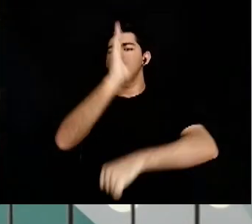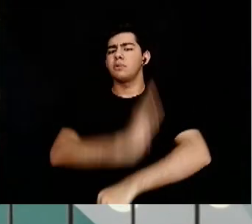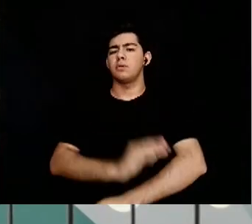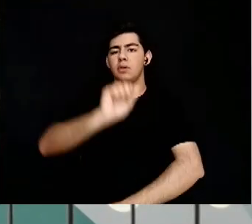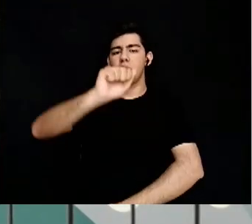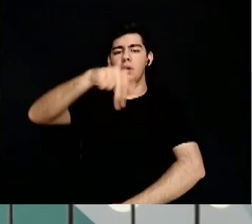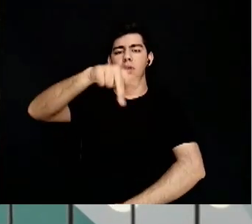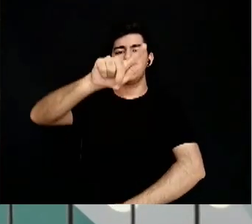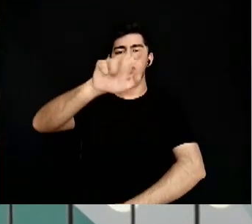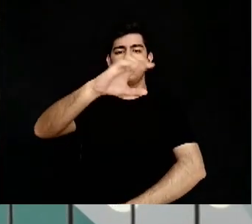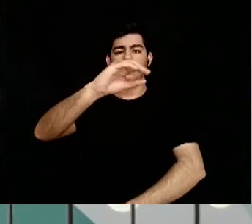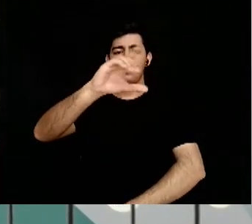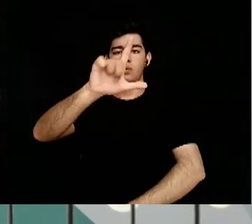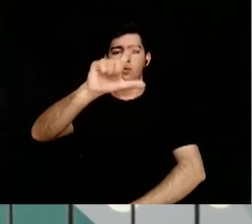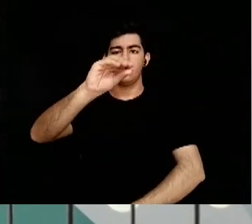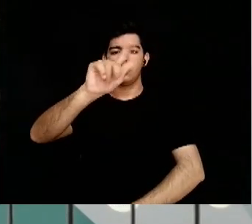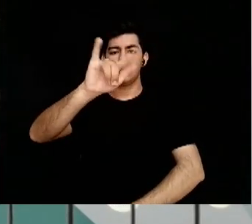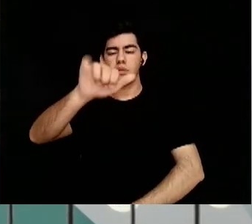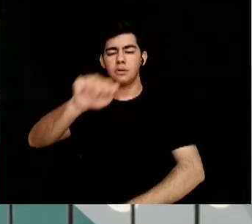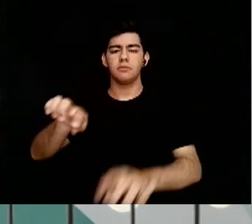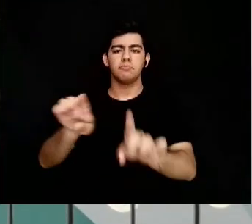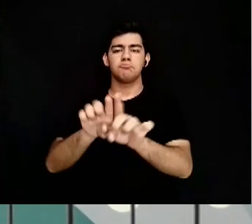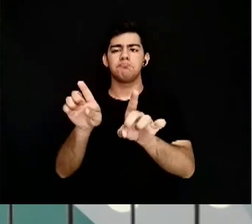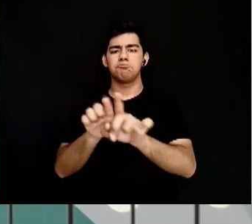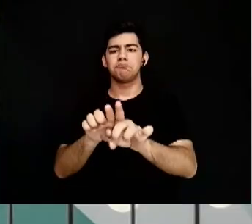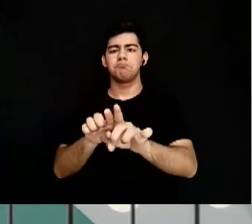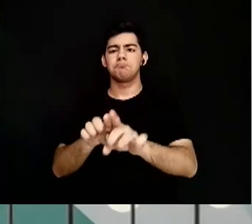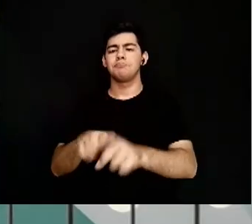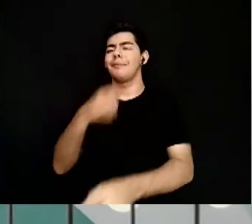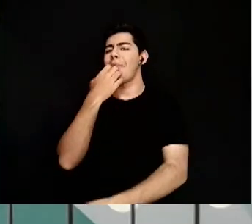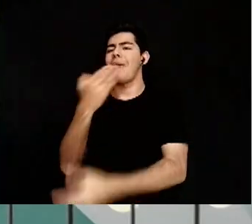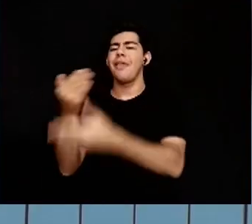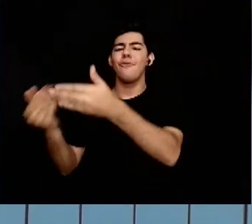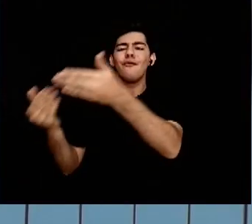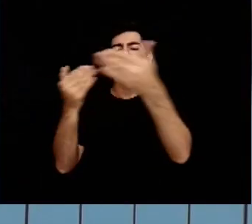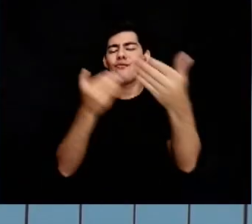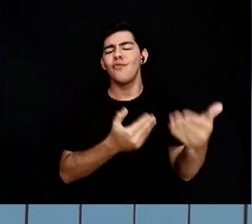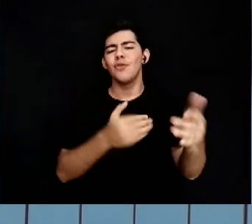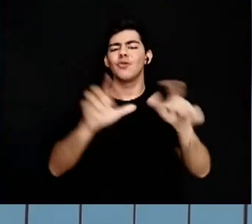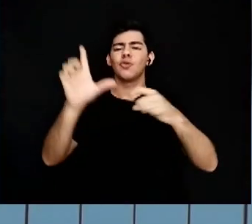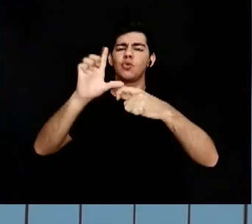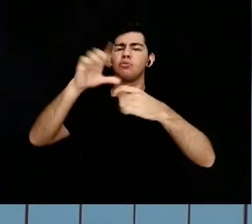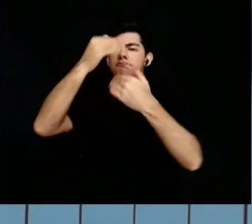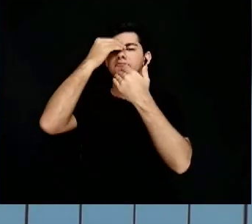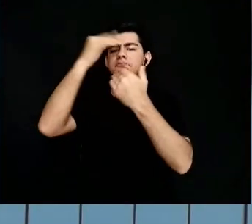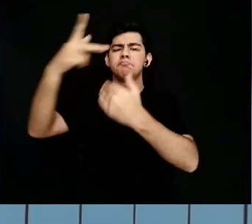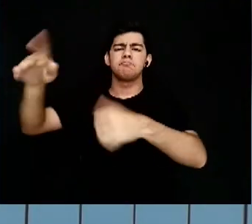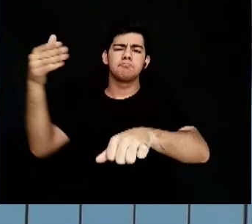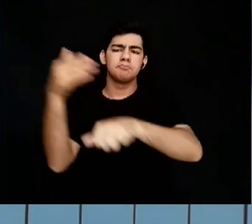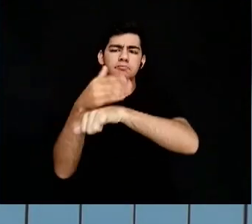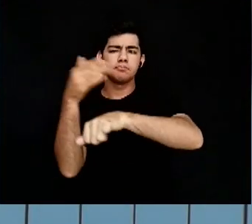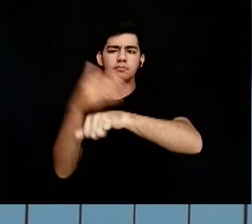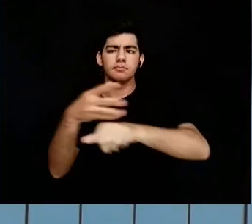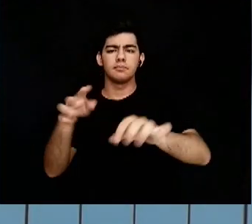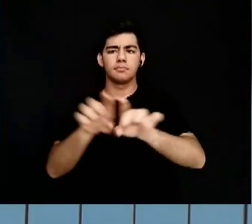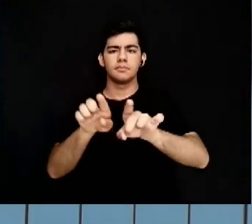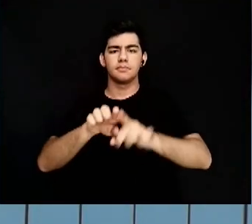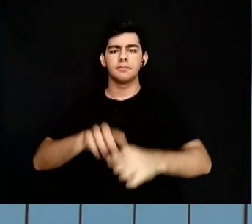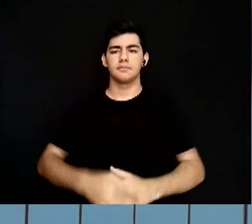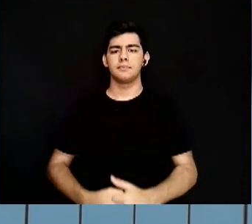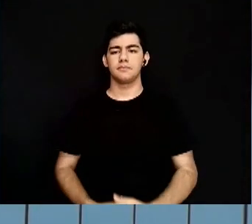de Angiologia e de Cirurgia Vascular. Seja muito bem-vindo, Lucas. Obrigada pela sua